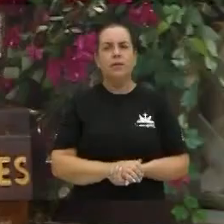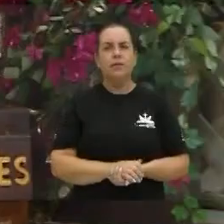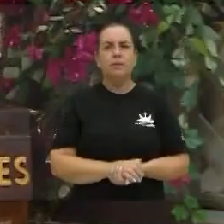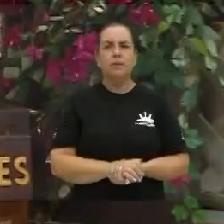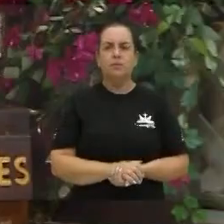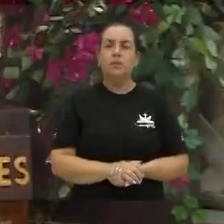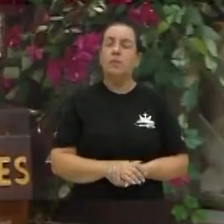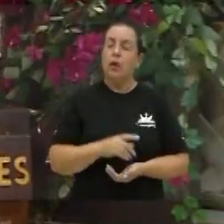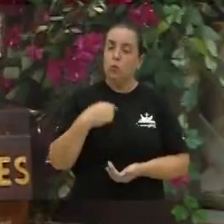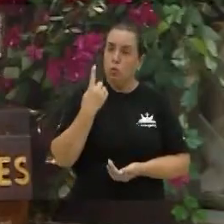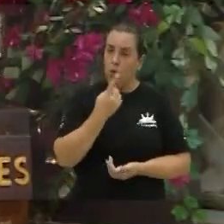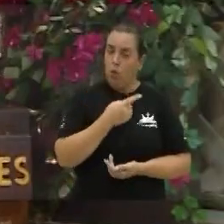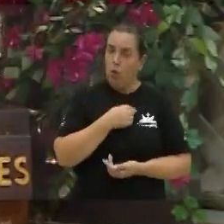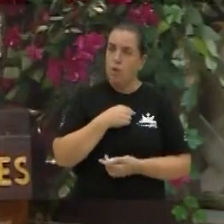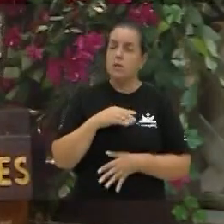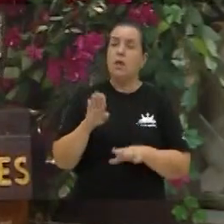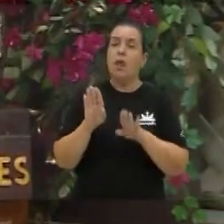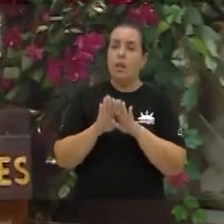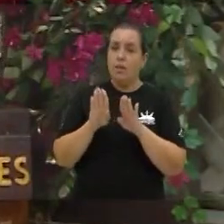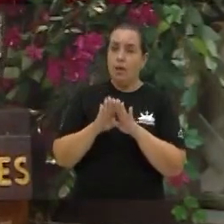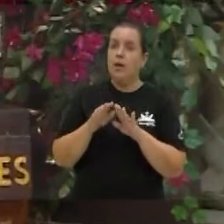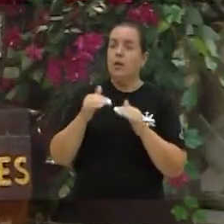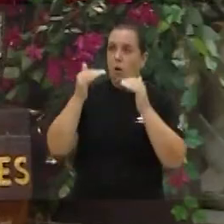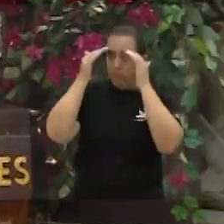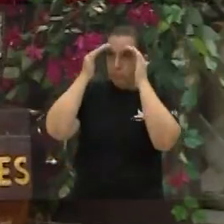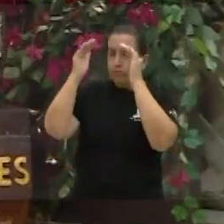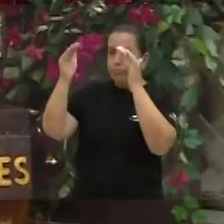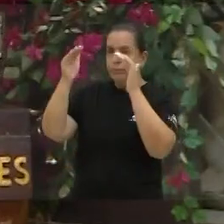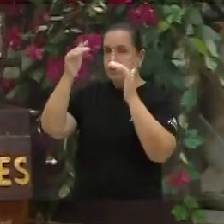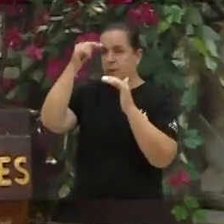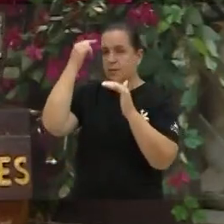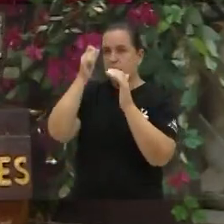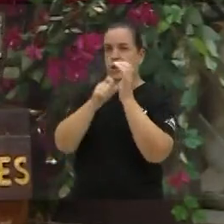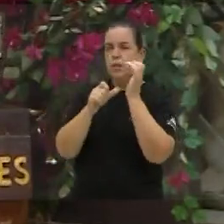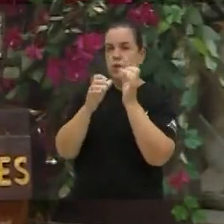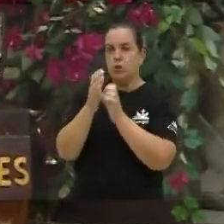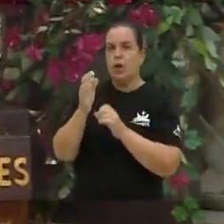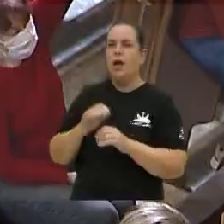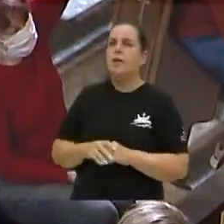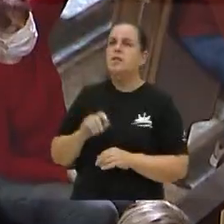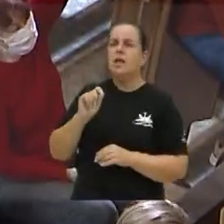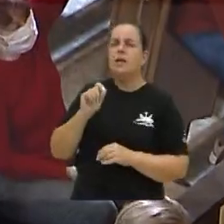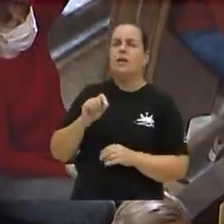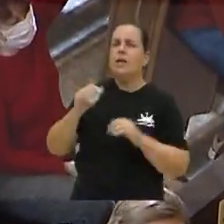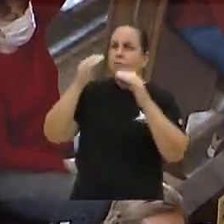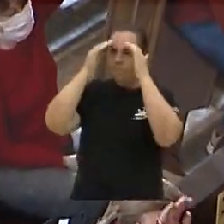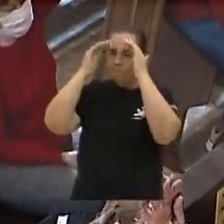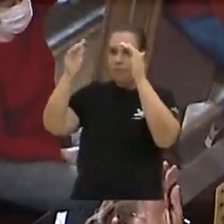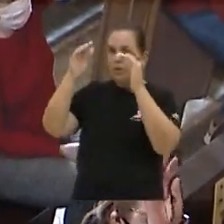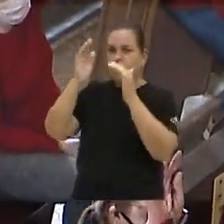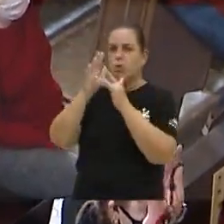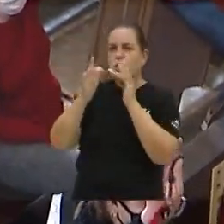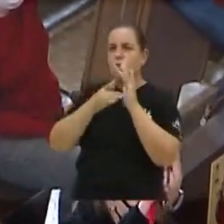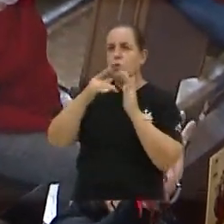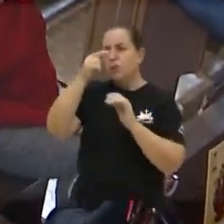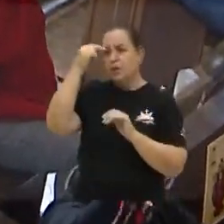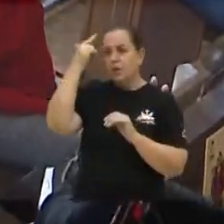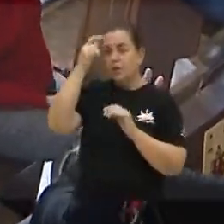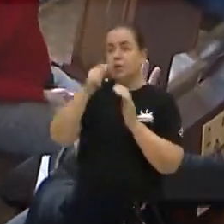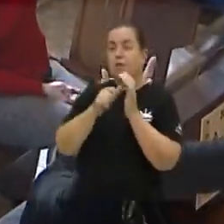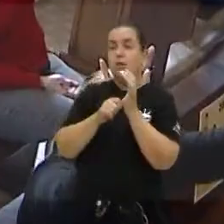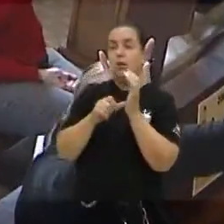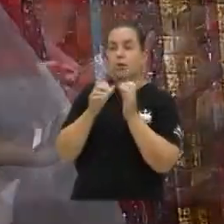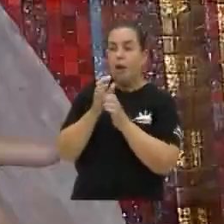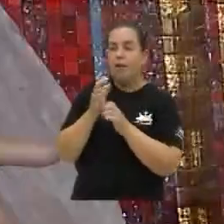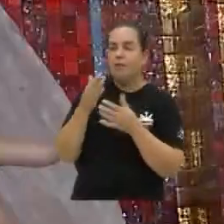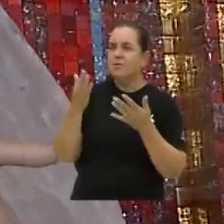Eu digo que nós, da devoção de Jesus das Santas Chagas, quem tem devoção de Jesus das Santas Chagas? Levante a mão, diga: eu!